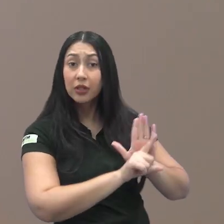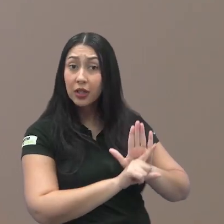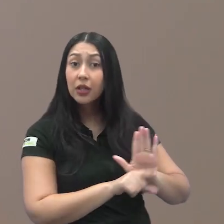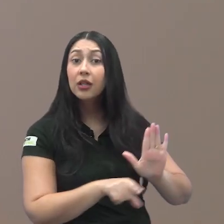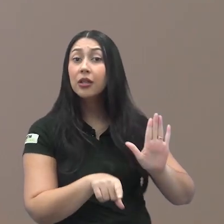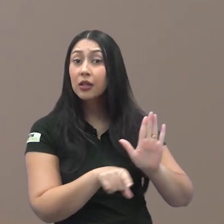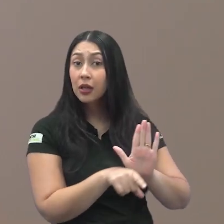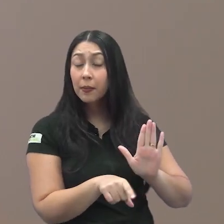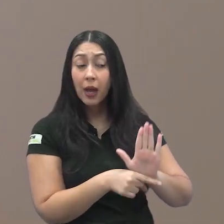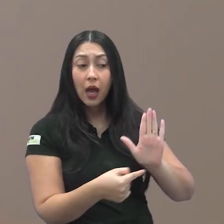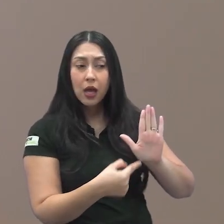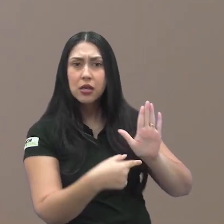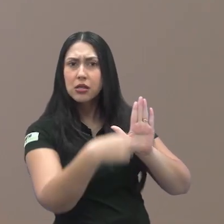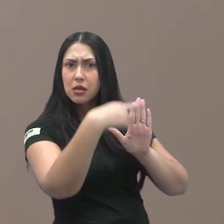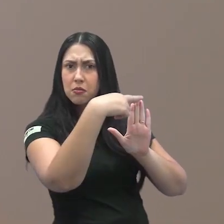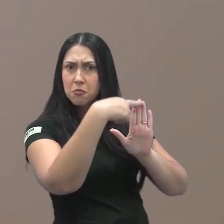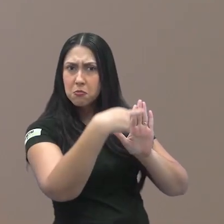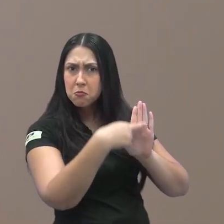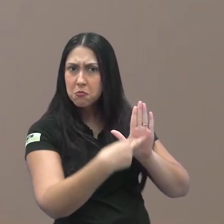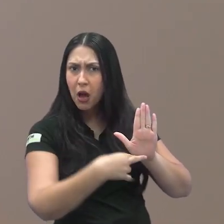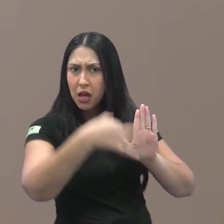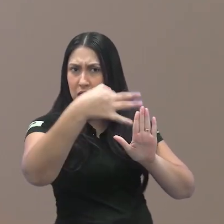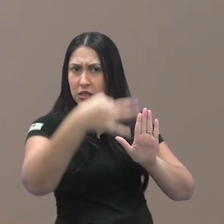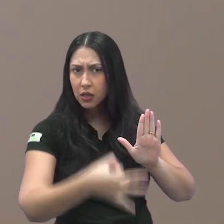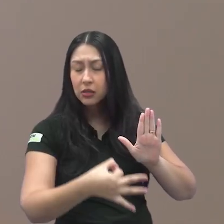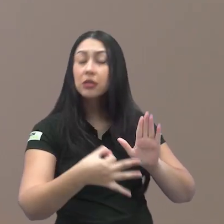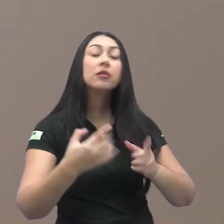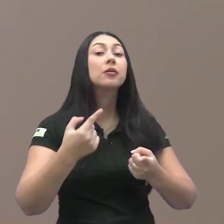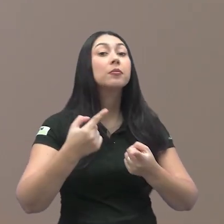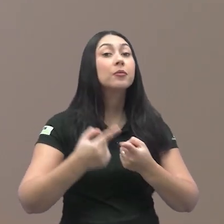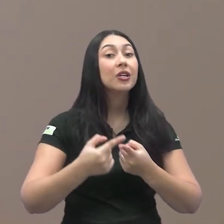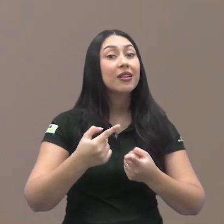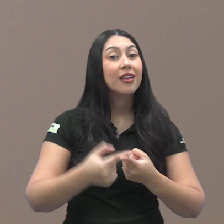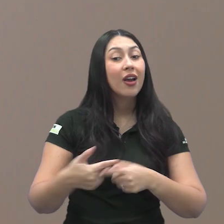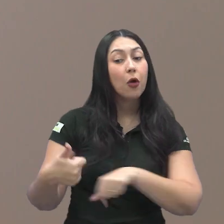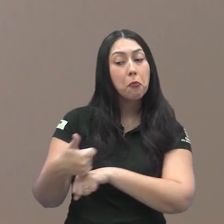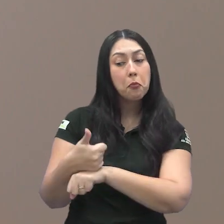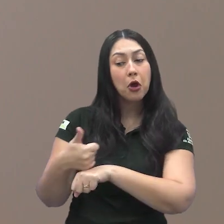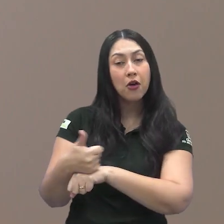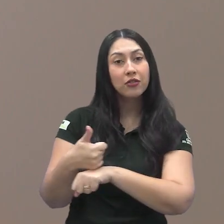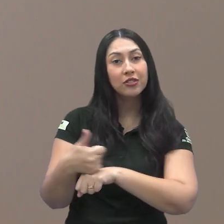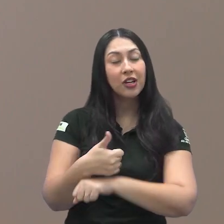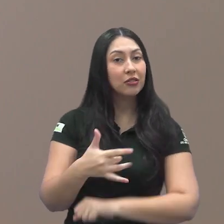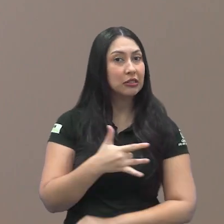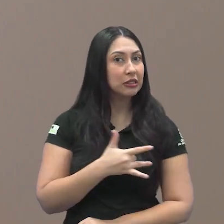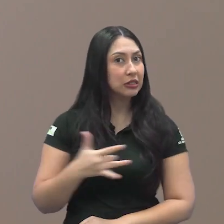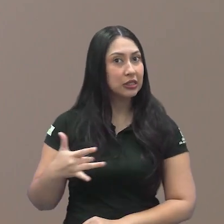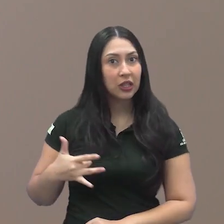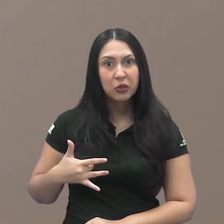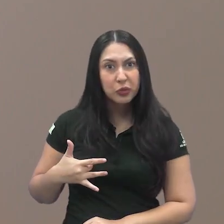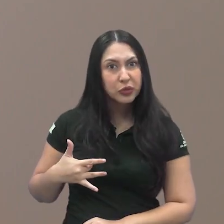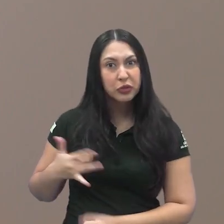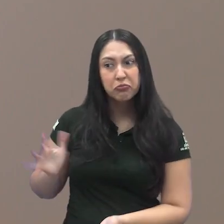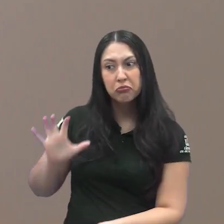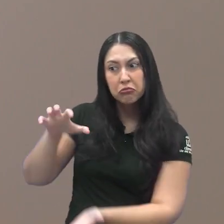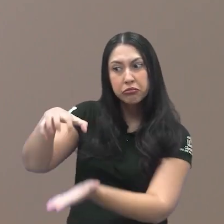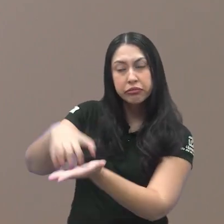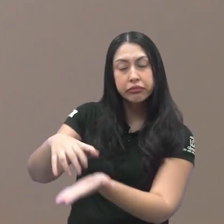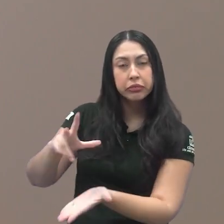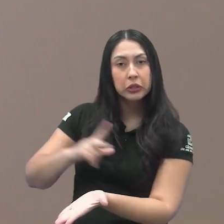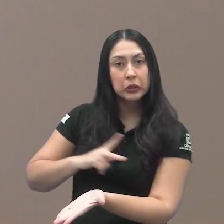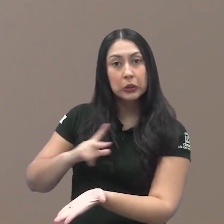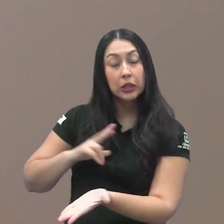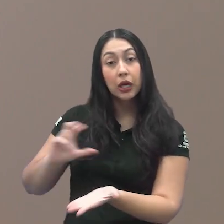de lei e que também esse projeto de lei seja bem regulamentado, porque daí retira do profissional de saúde, tanto